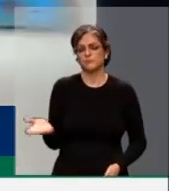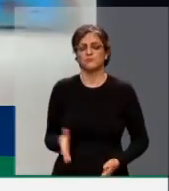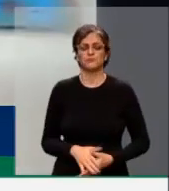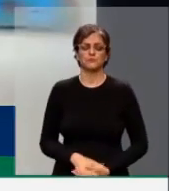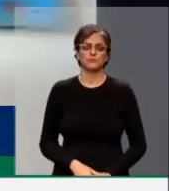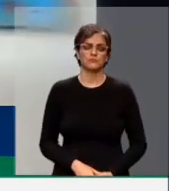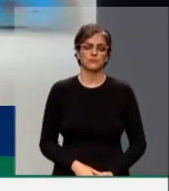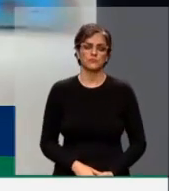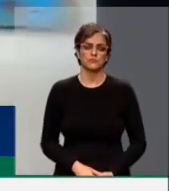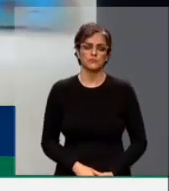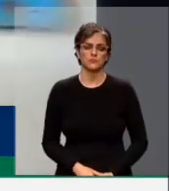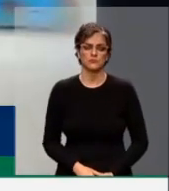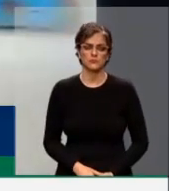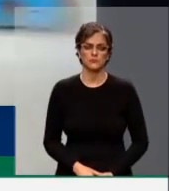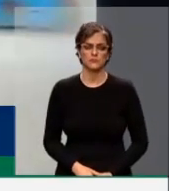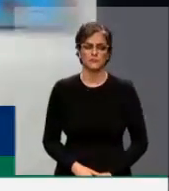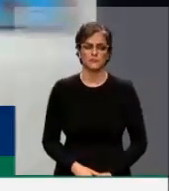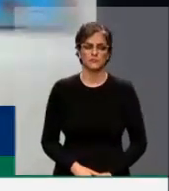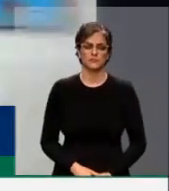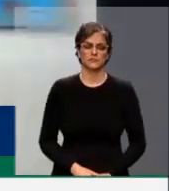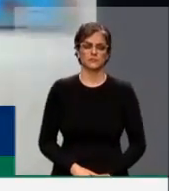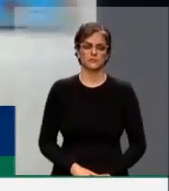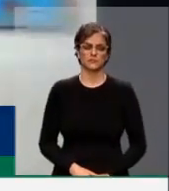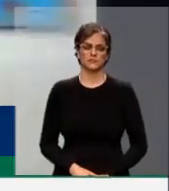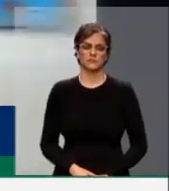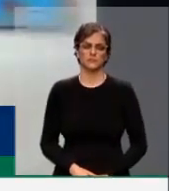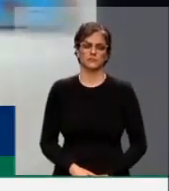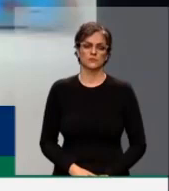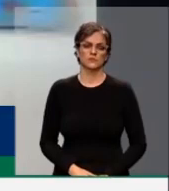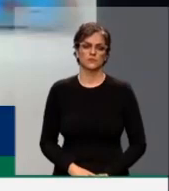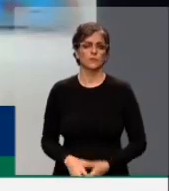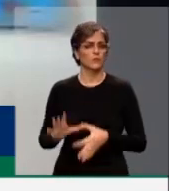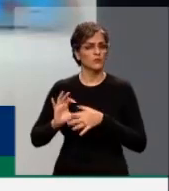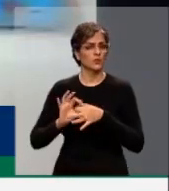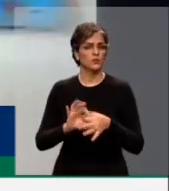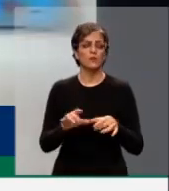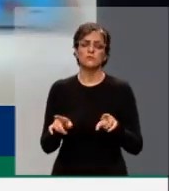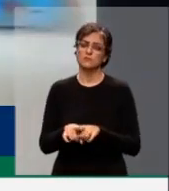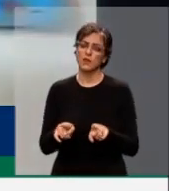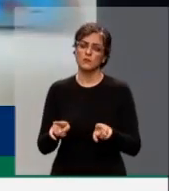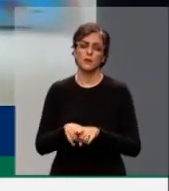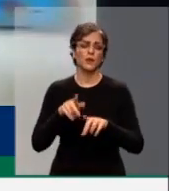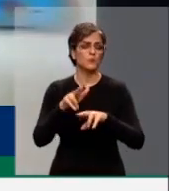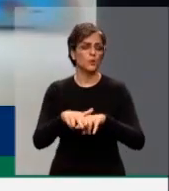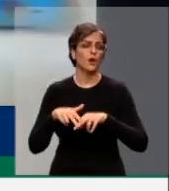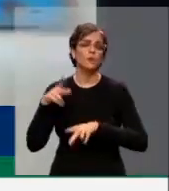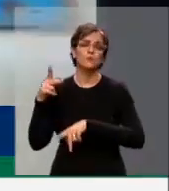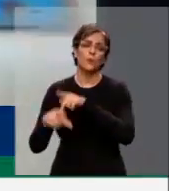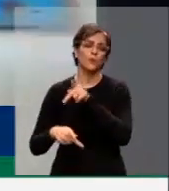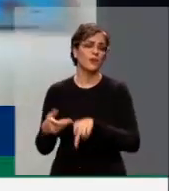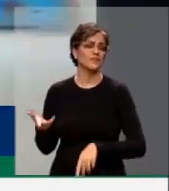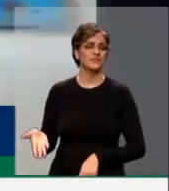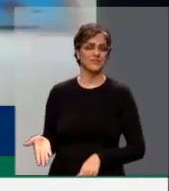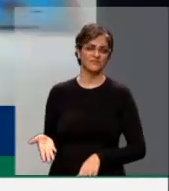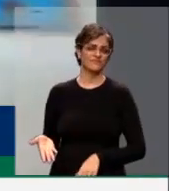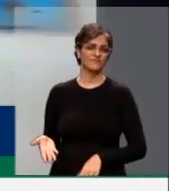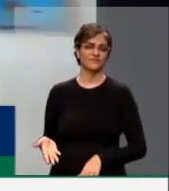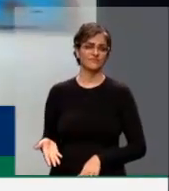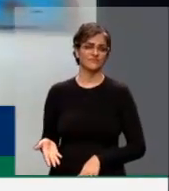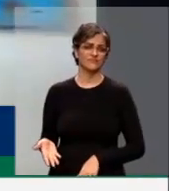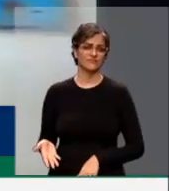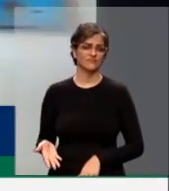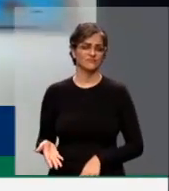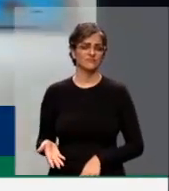Não só pela própria condicionalidade do ambiente, mas por ser essa população, né, a população que está no